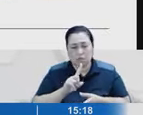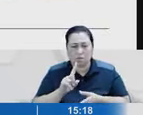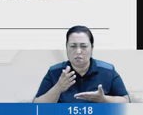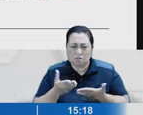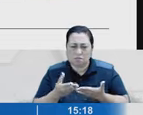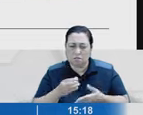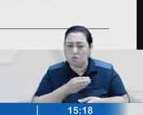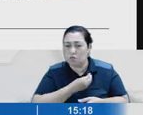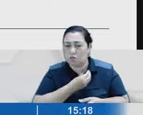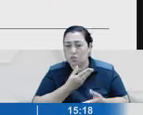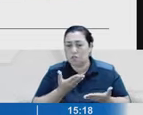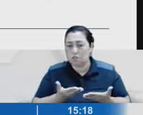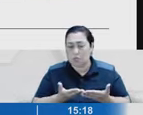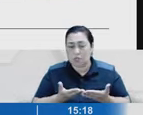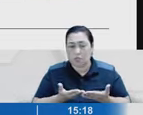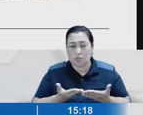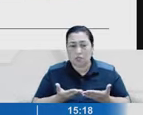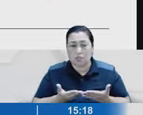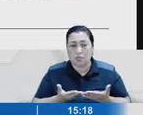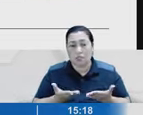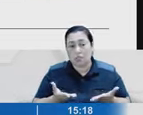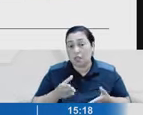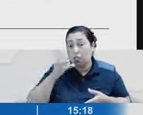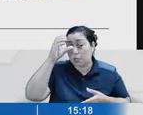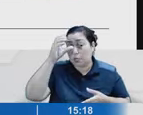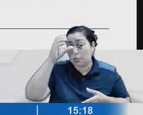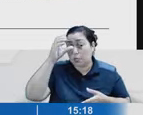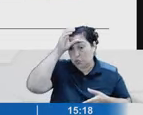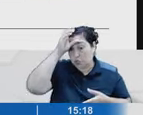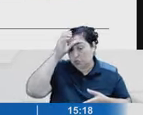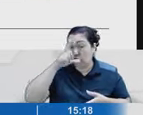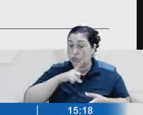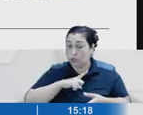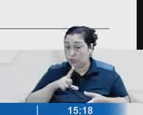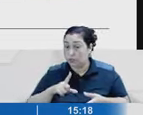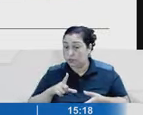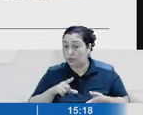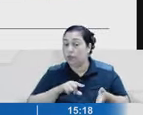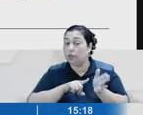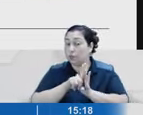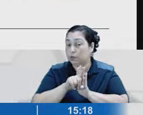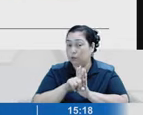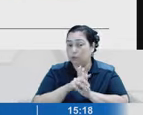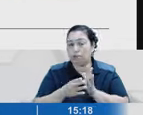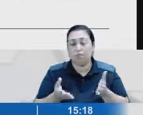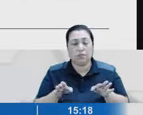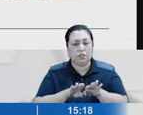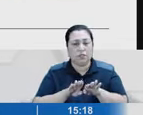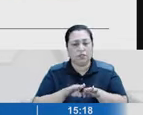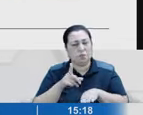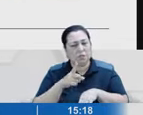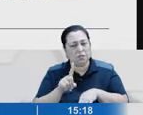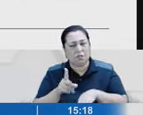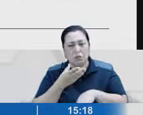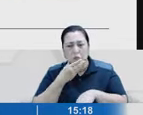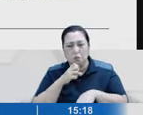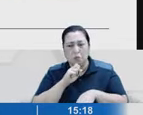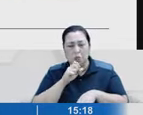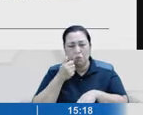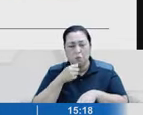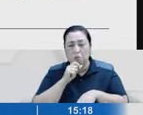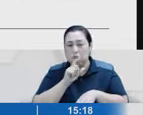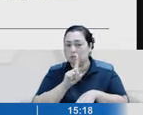anos. Tá? Minha tia teve câncer? Também não. Né? É o pai, a mãe, os